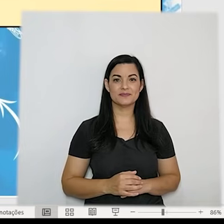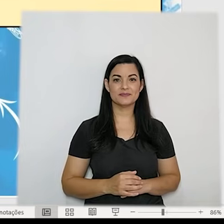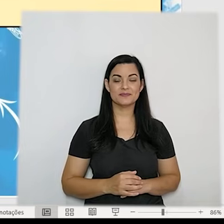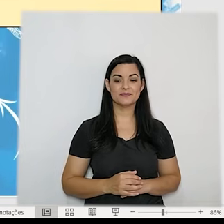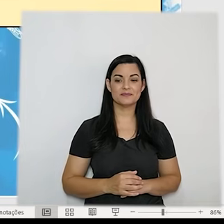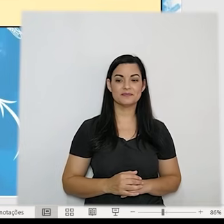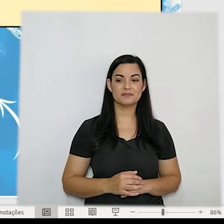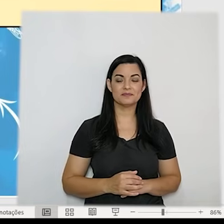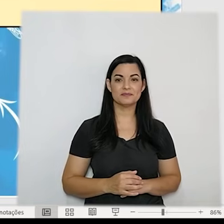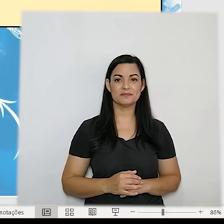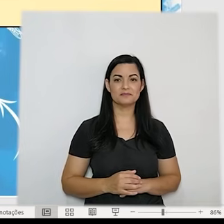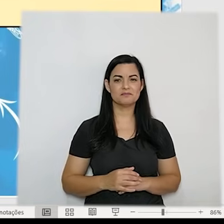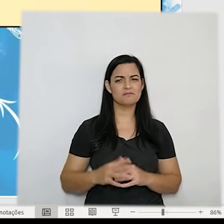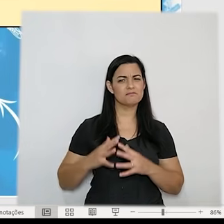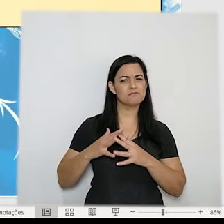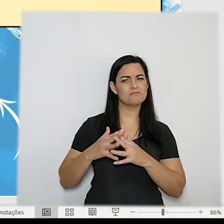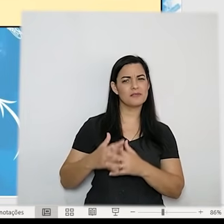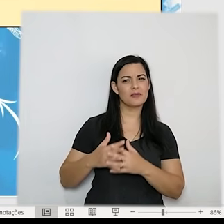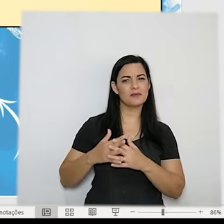Emaranhado.